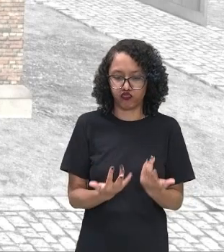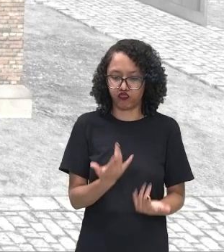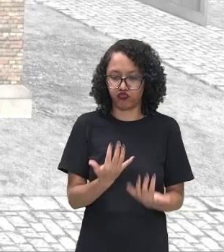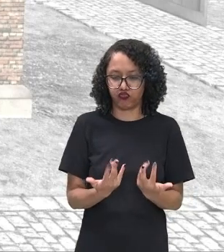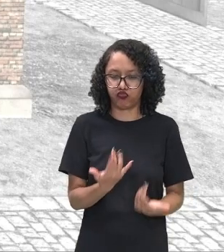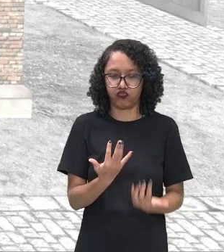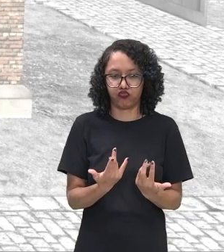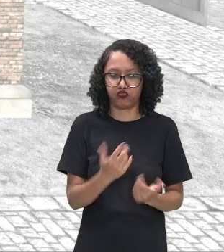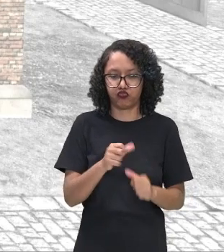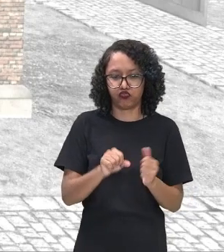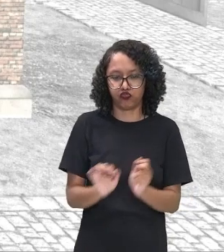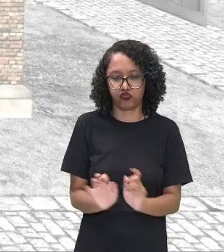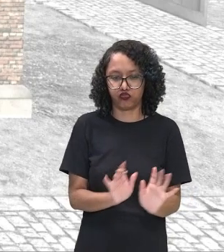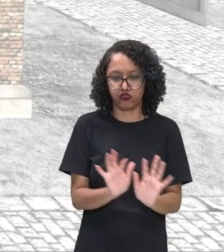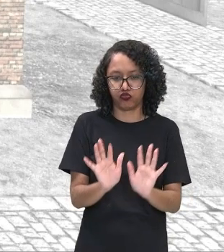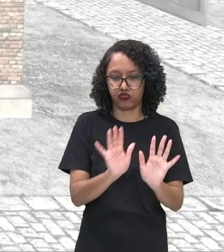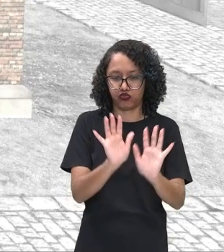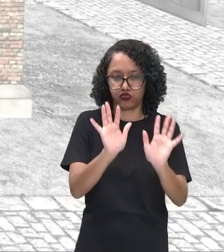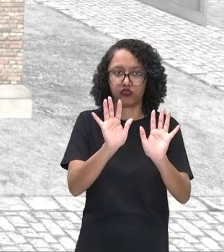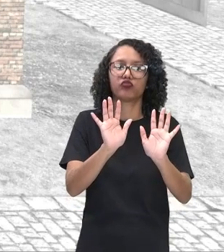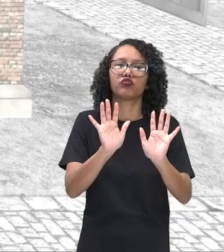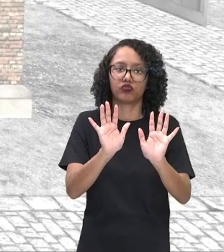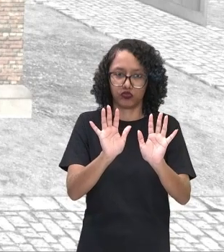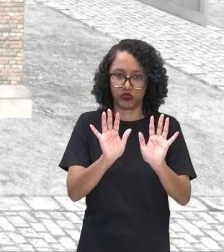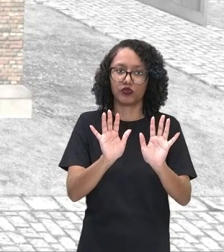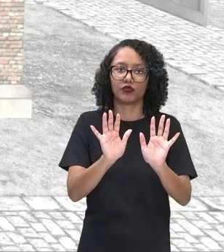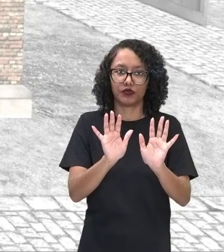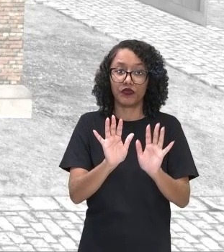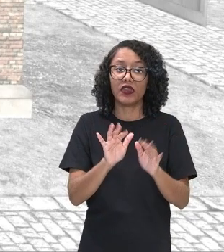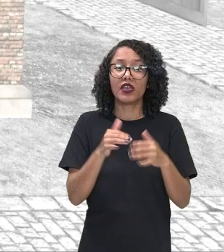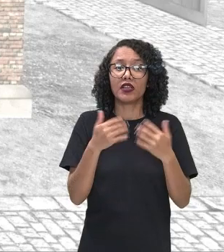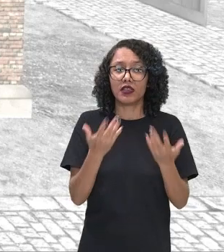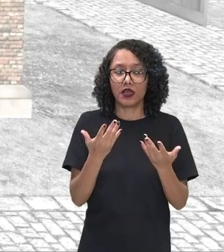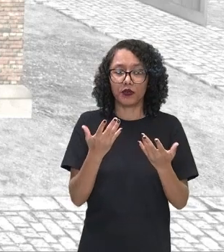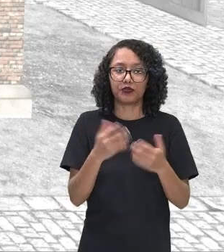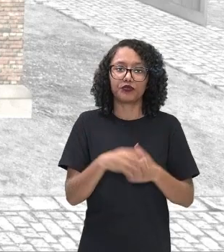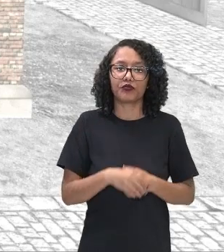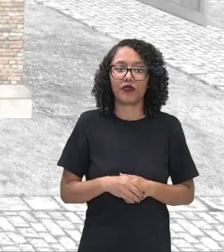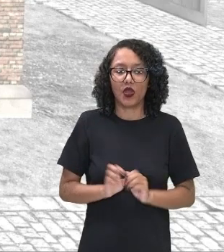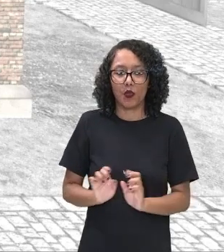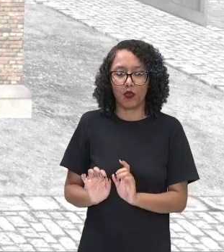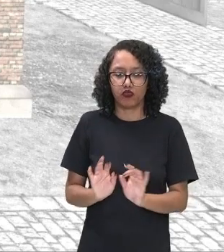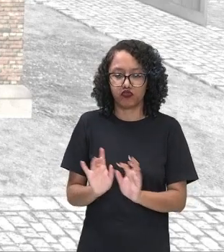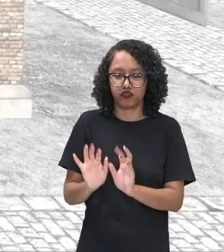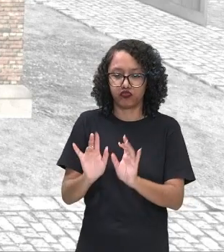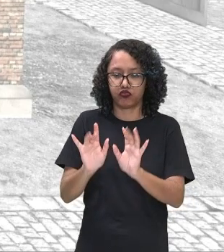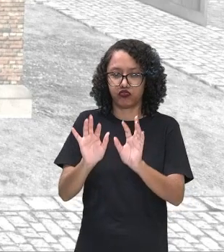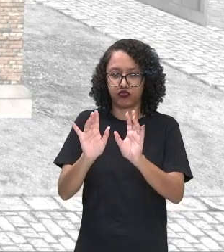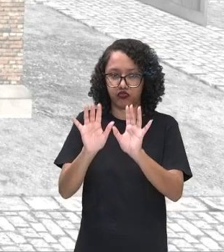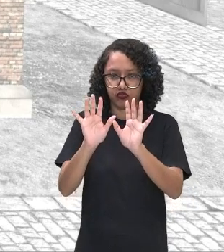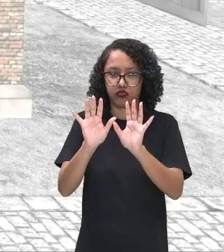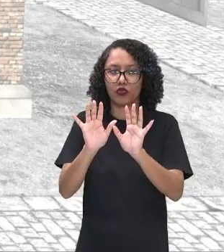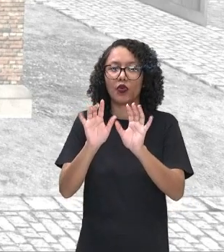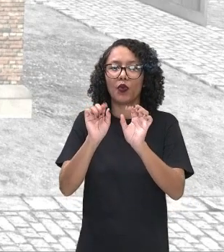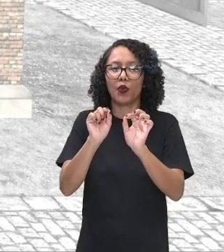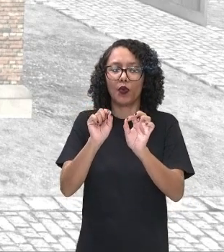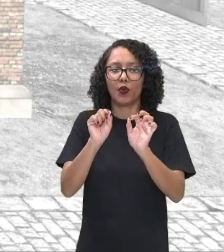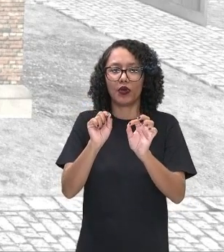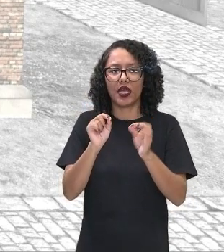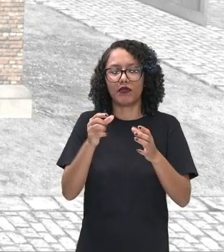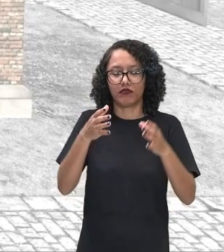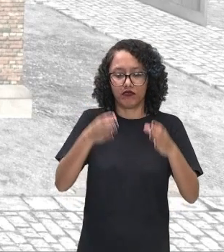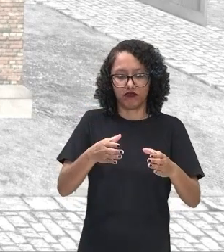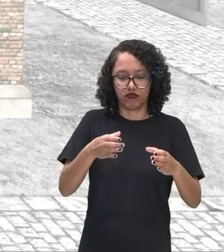até transformá-la em vapor, que ao se expandir, exerce pressão em